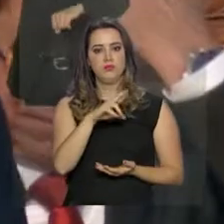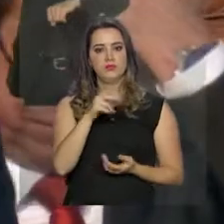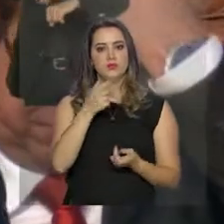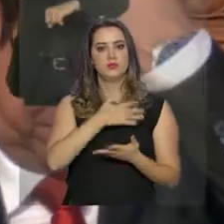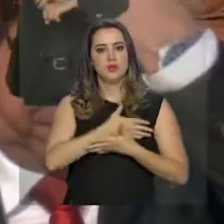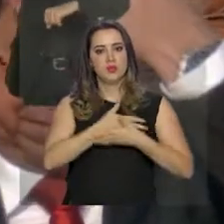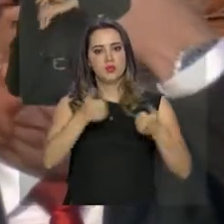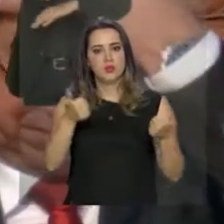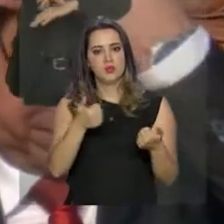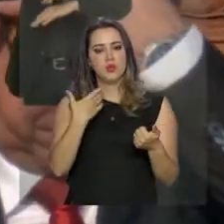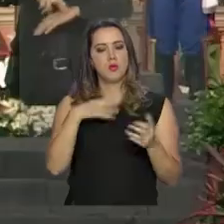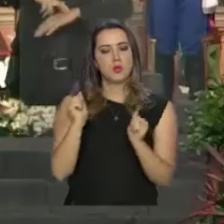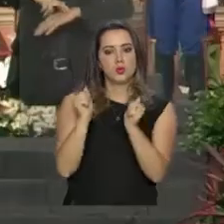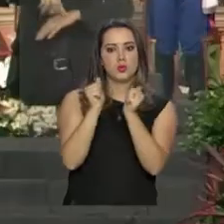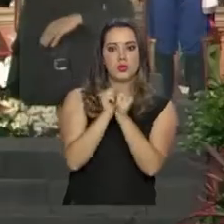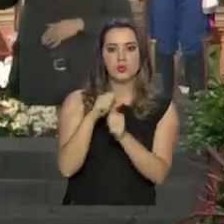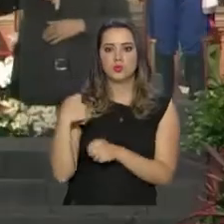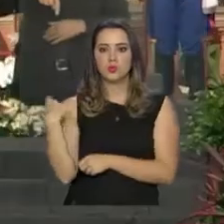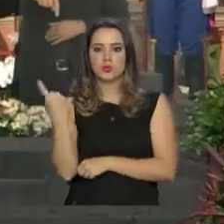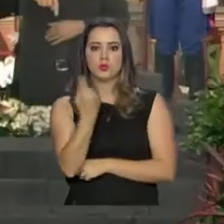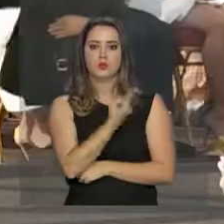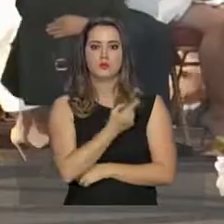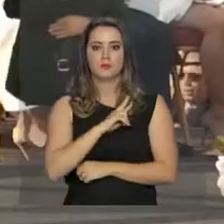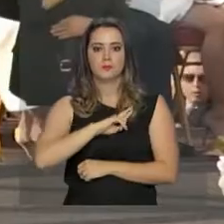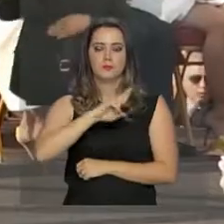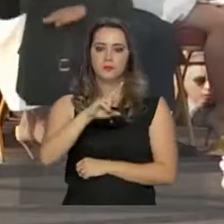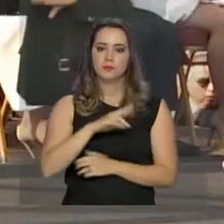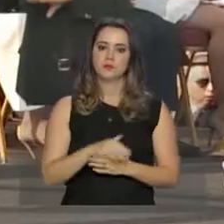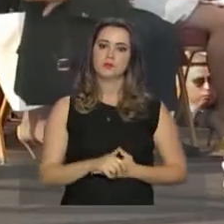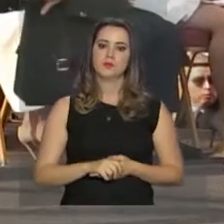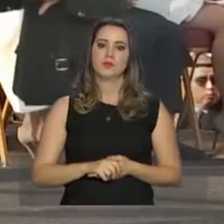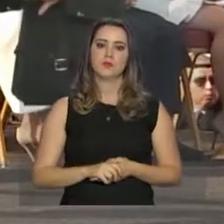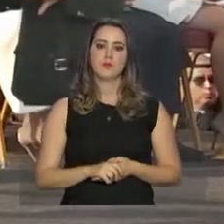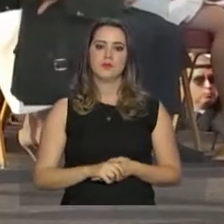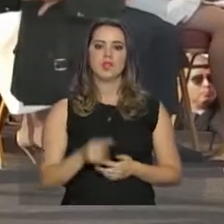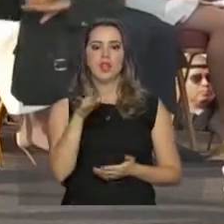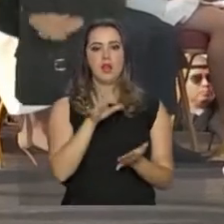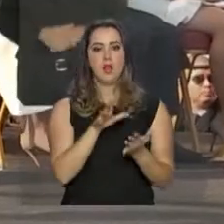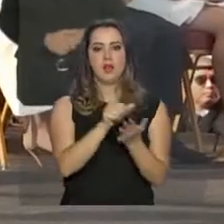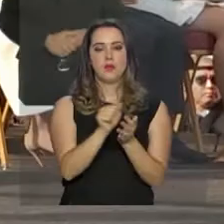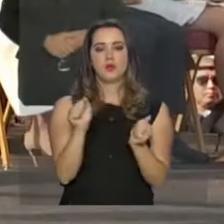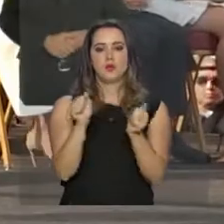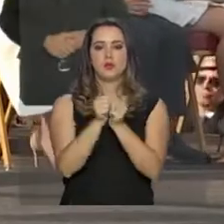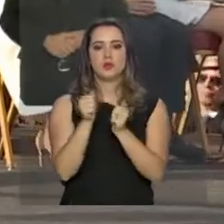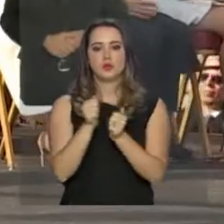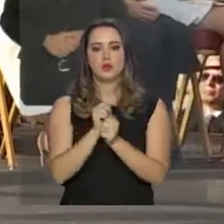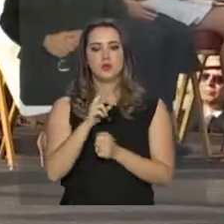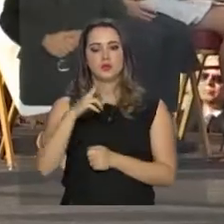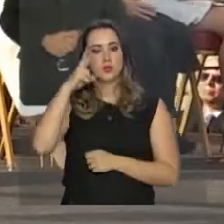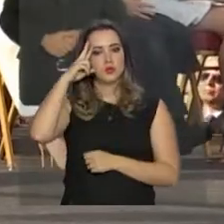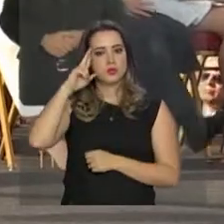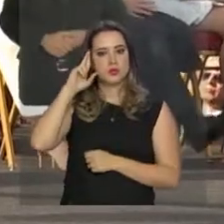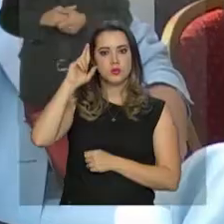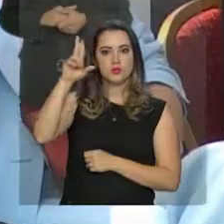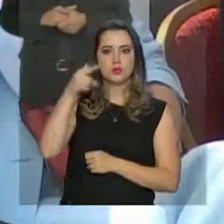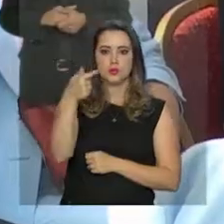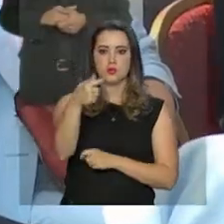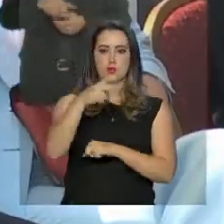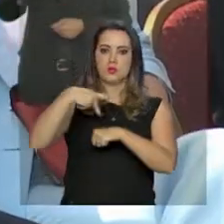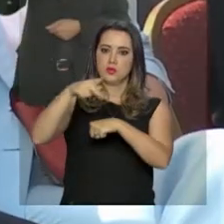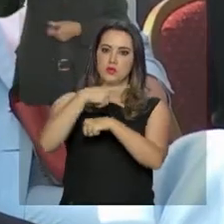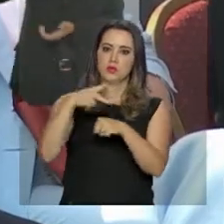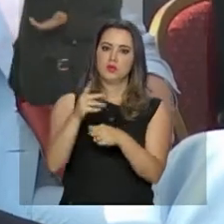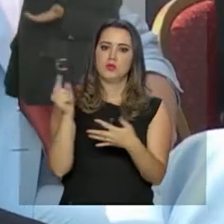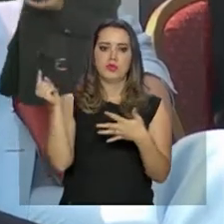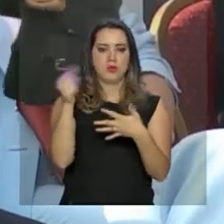uma corresponsabilidade de todos. A posse foi acompanhada por chefes de Estado de sete países, entre eles